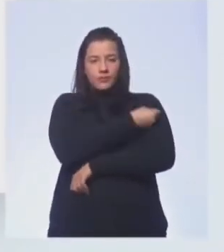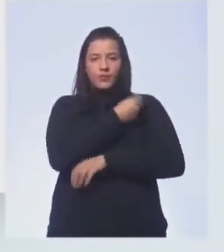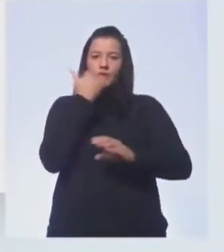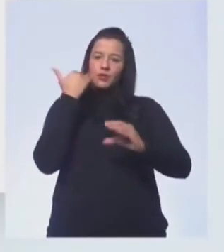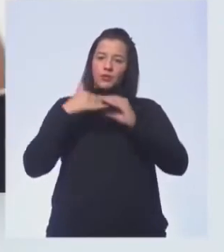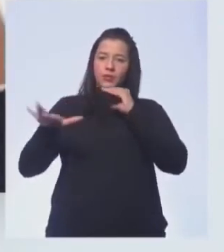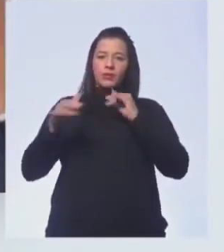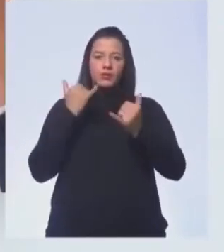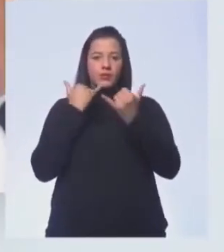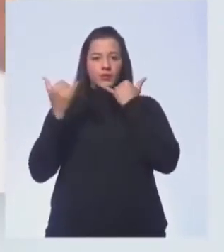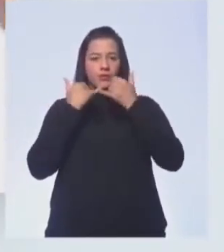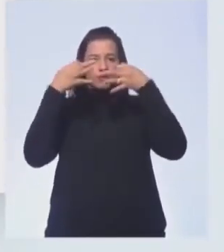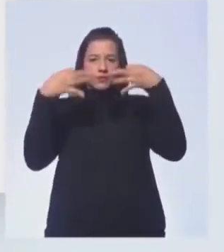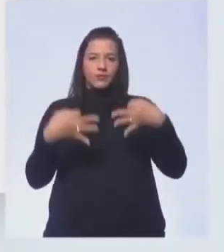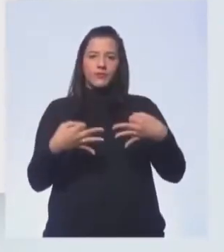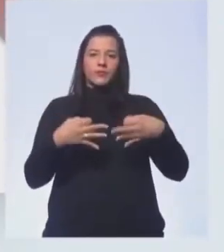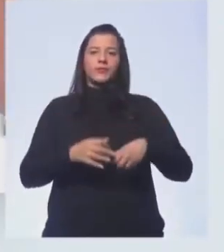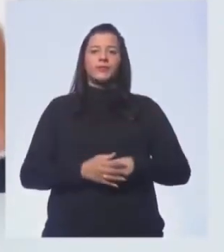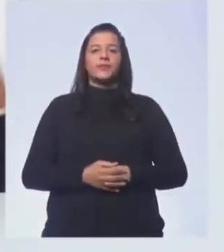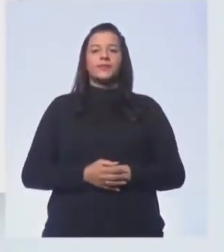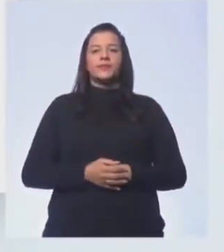compartilhe a informação correta.